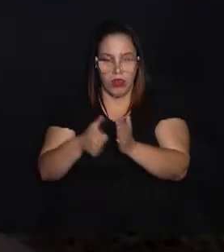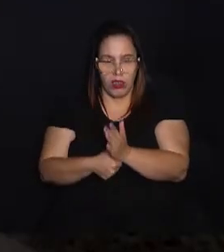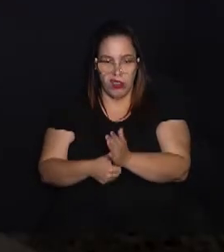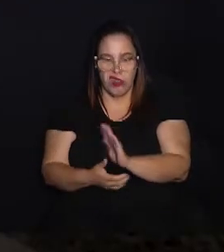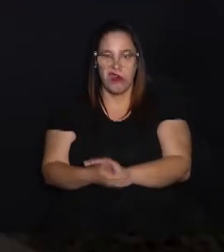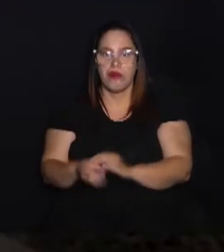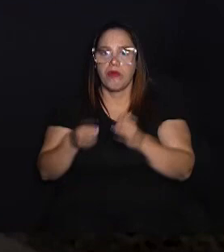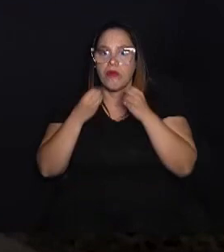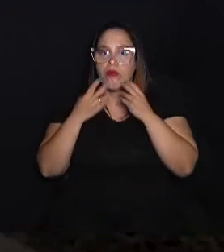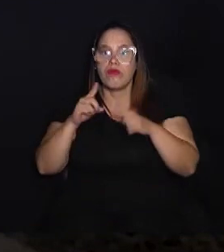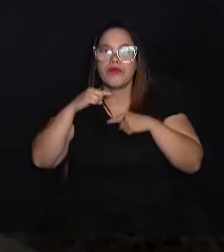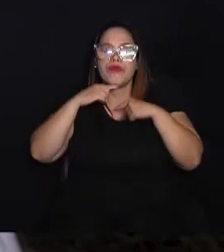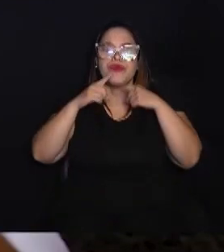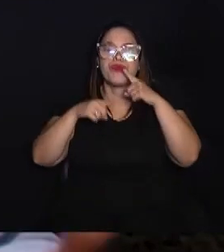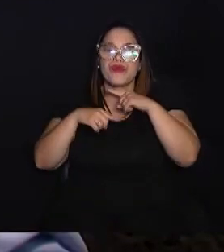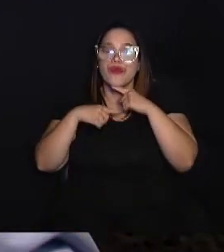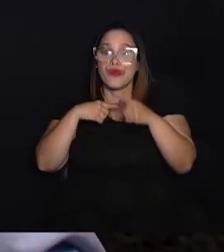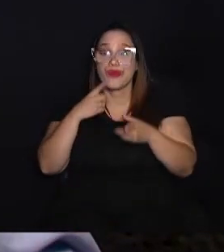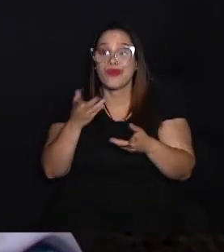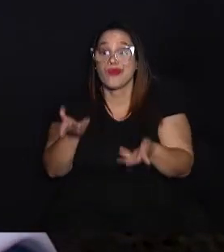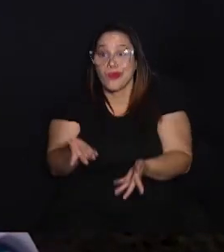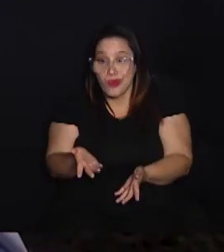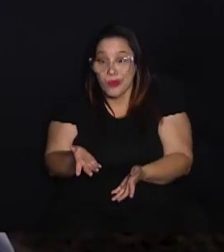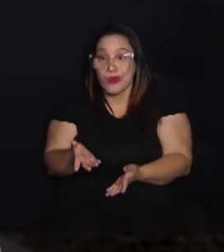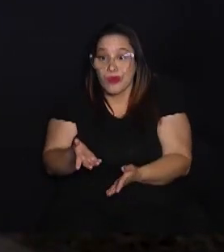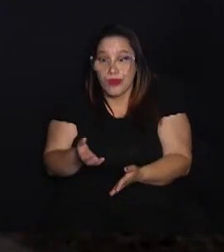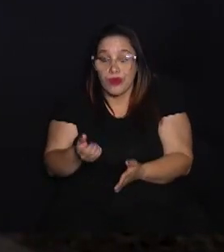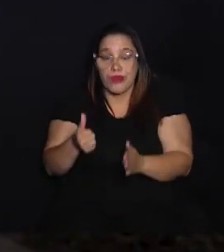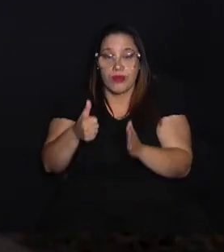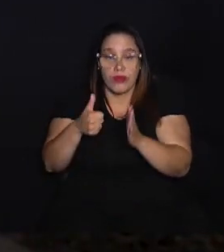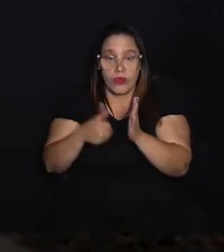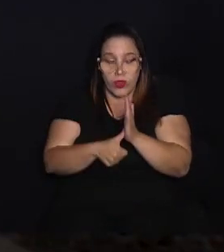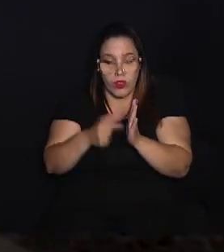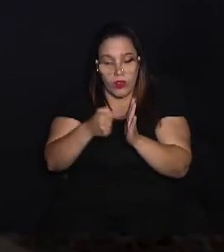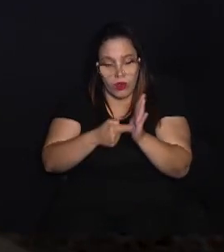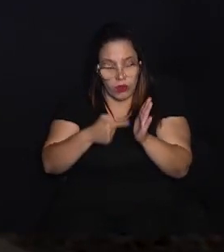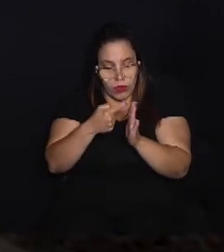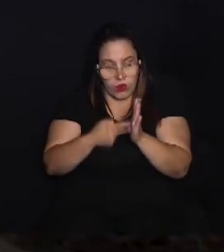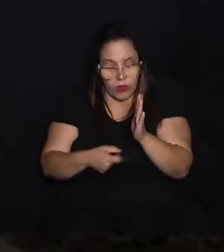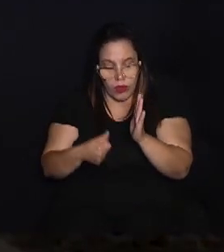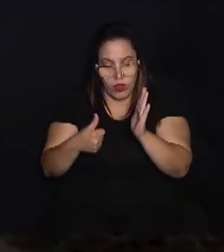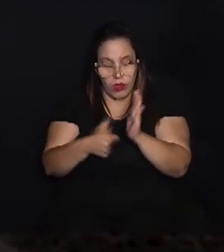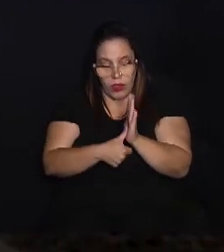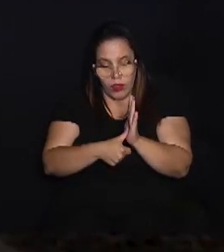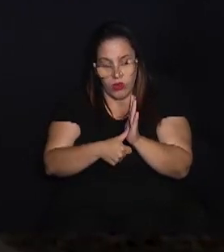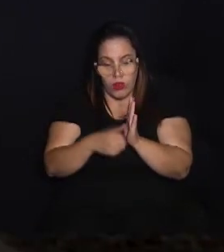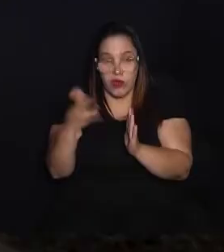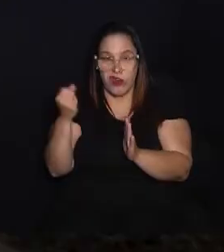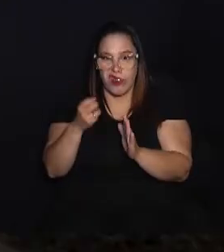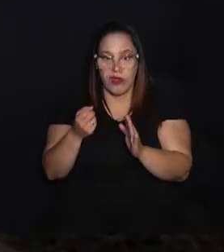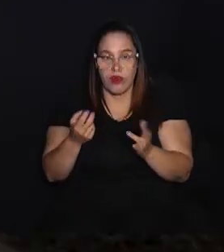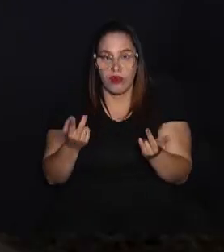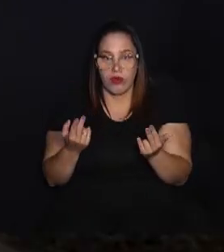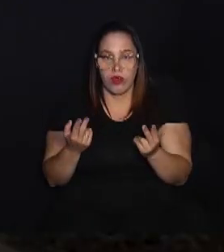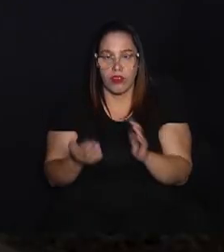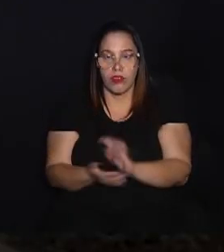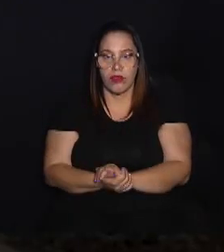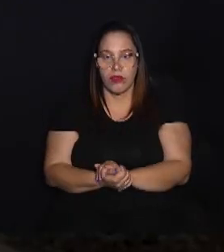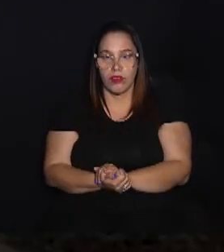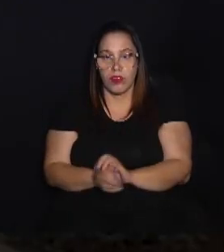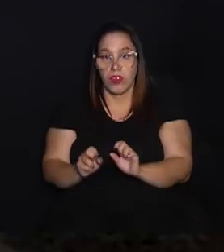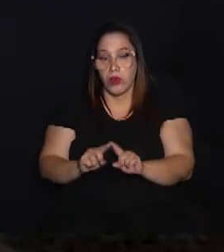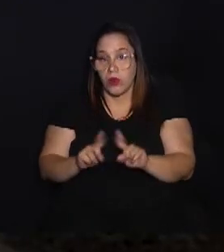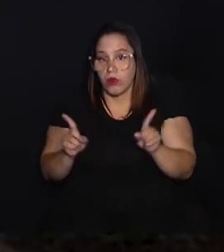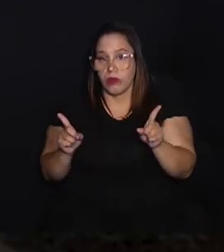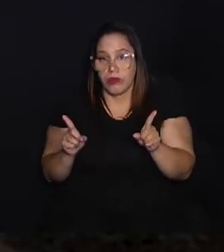Pois é, e uma das dúvidas é justamente essa, sobre votos brancos e nulos. Ambos são inválidos nas eleições brasileiras, ou